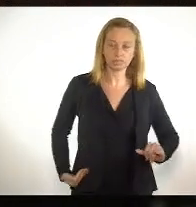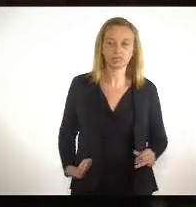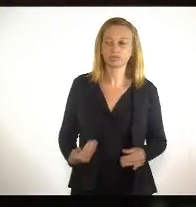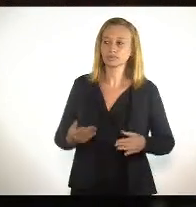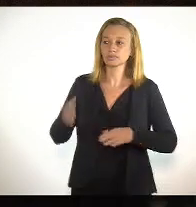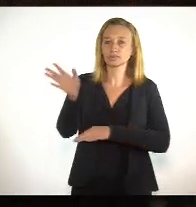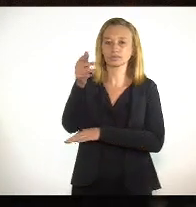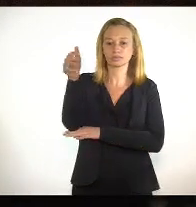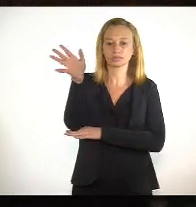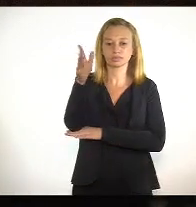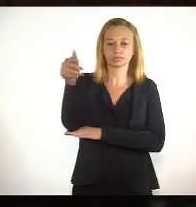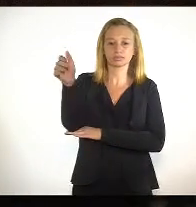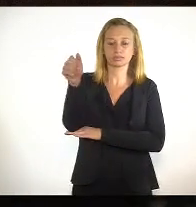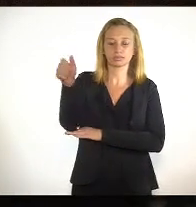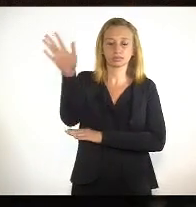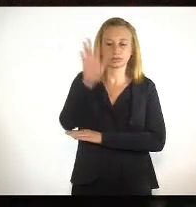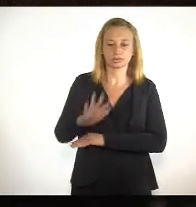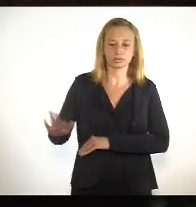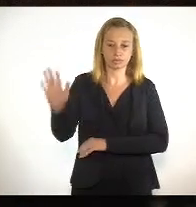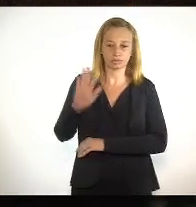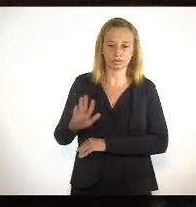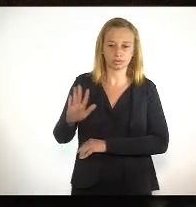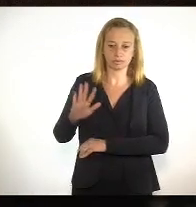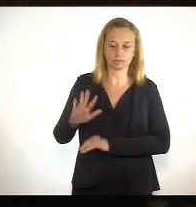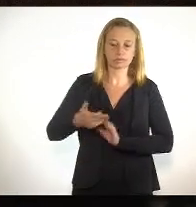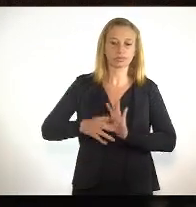bandeira nacional, ela representa